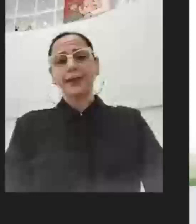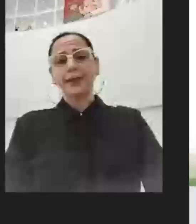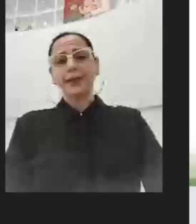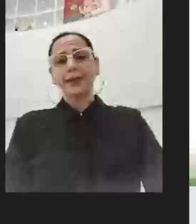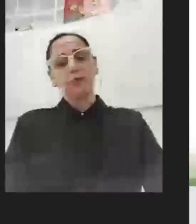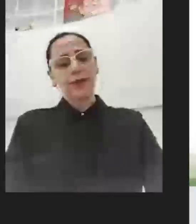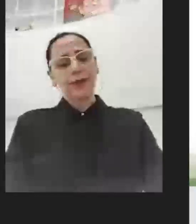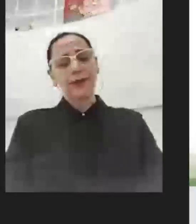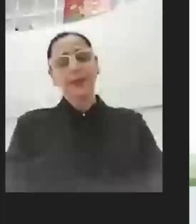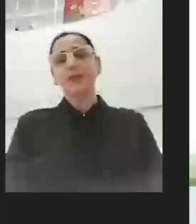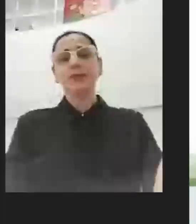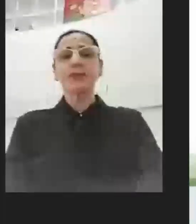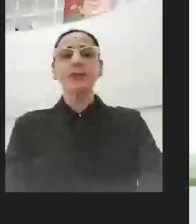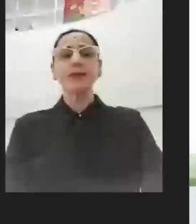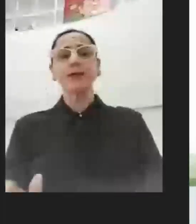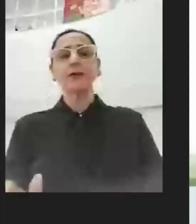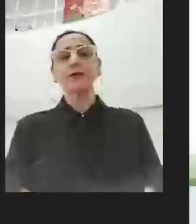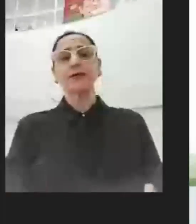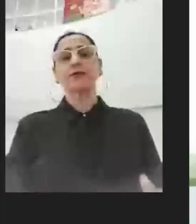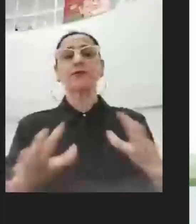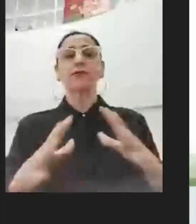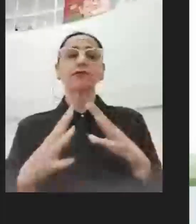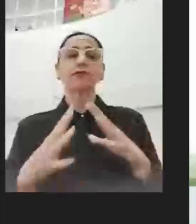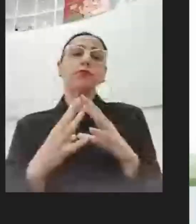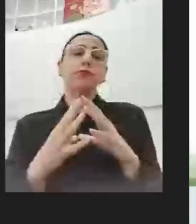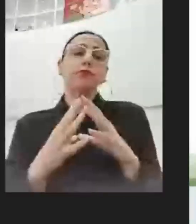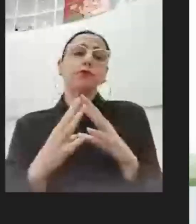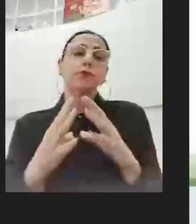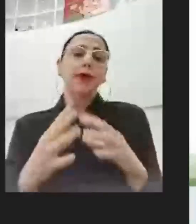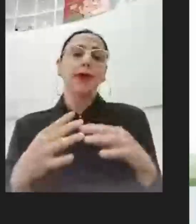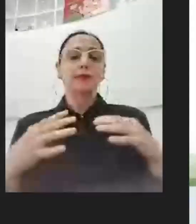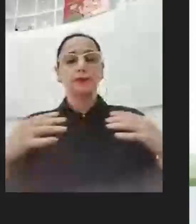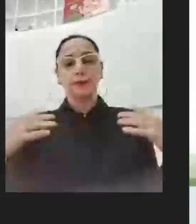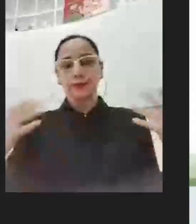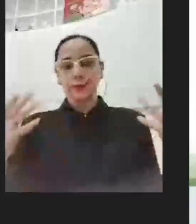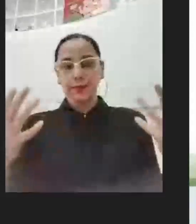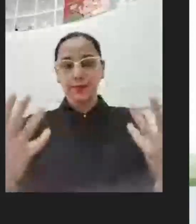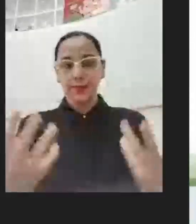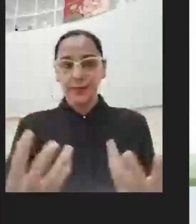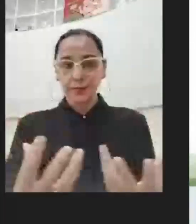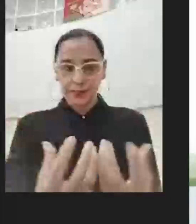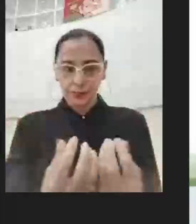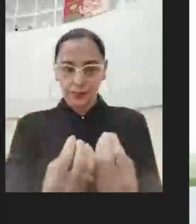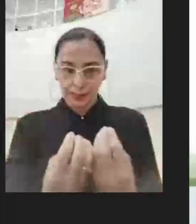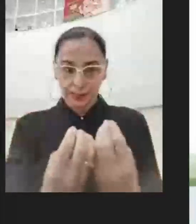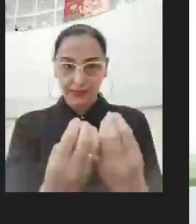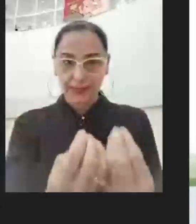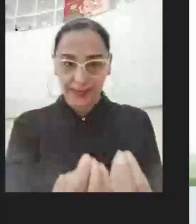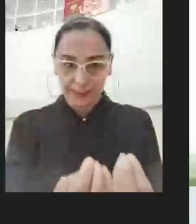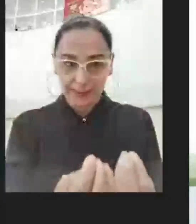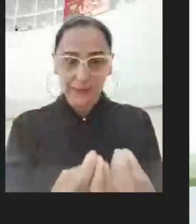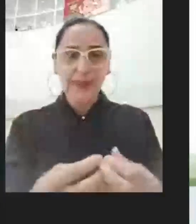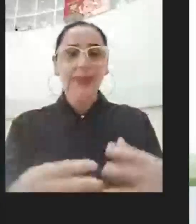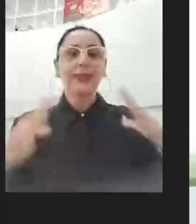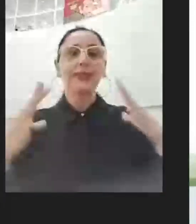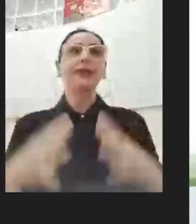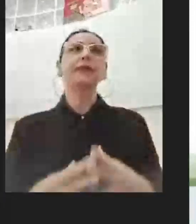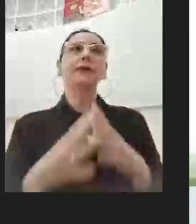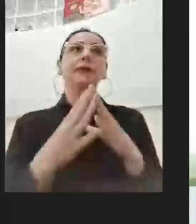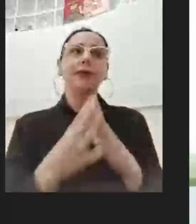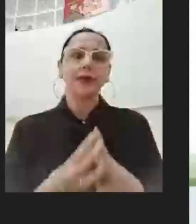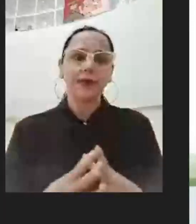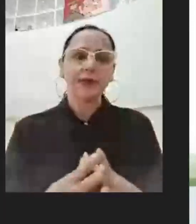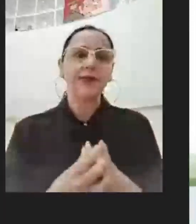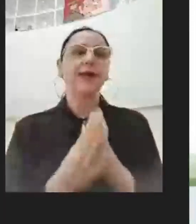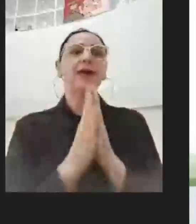Criou ali, né, uma empresa cidadã, ou seja, para o comércio, para os empresários se